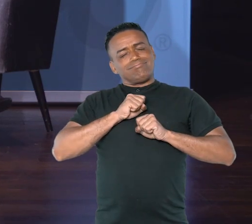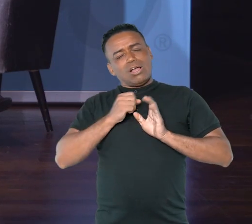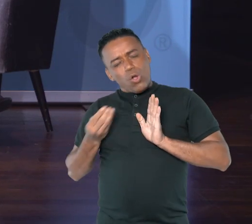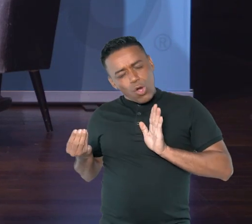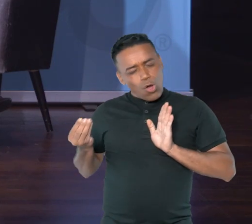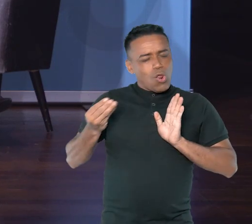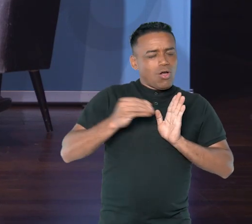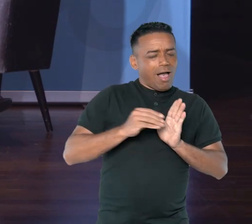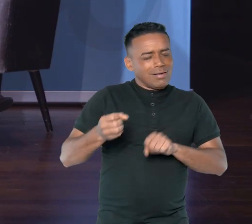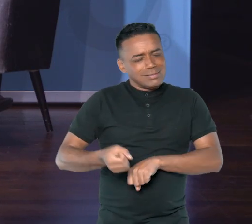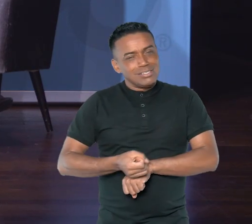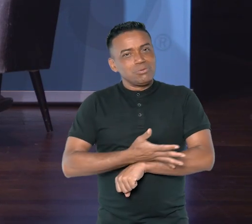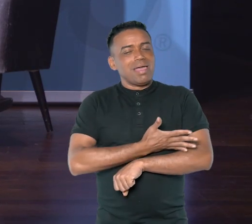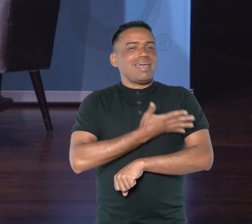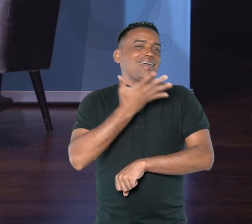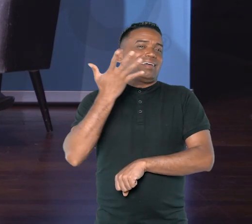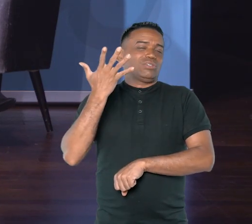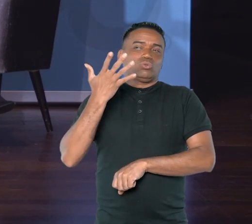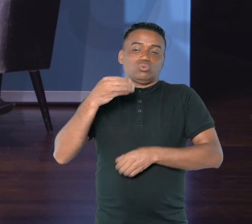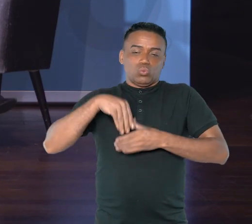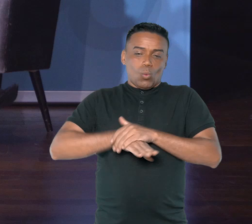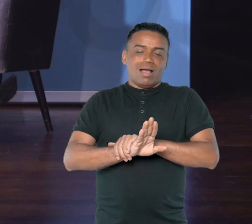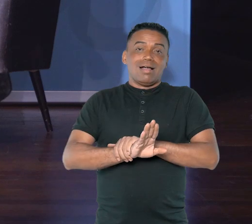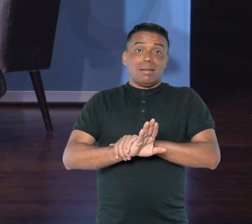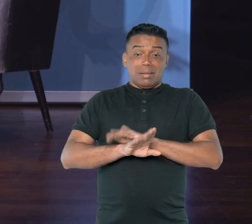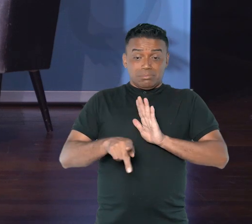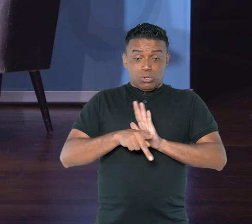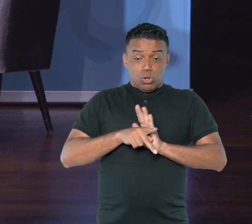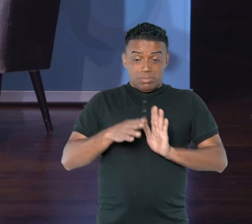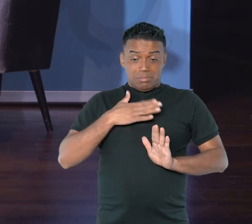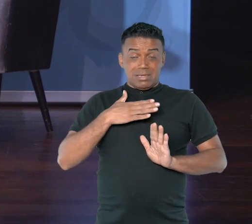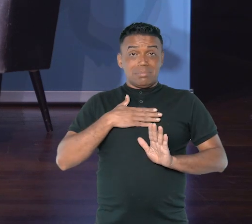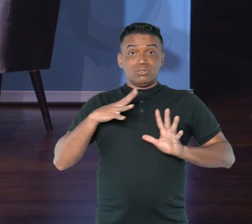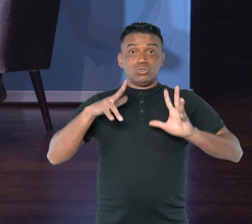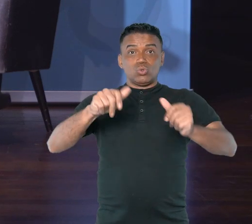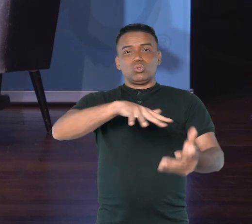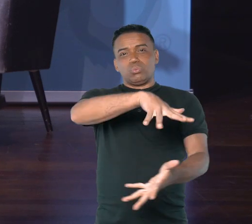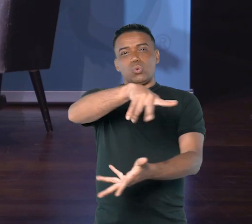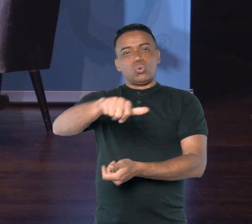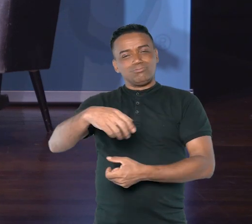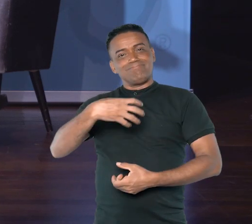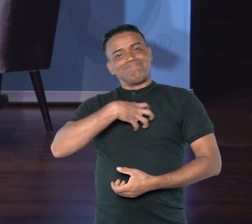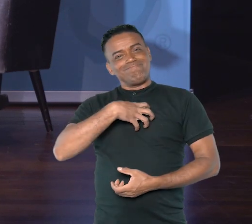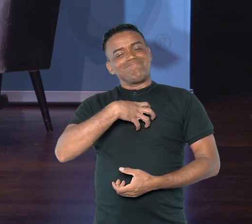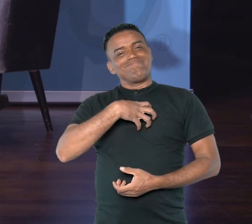esses sentimentos que estavam ali tão contidos, não apenas em mim, mas, né, todo mundo.